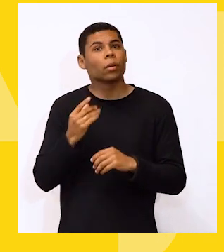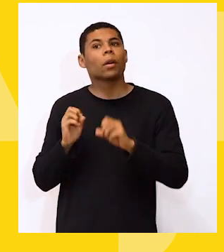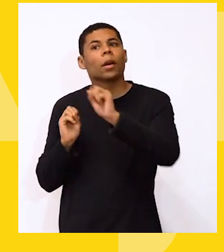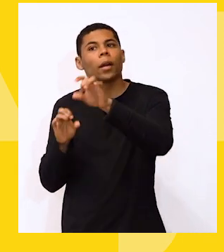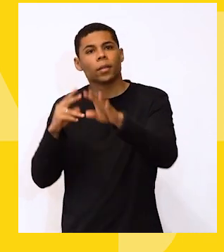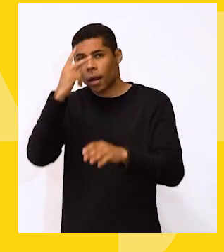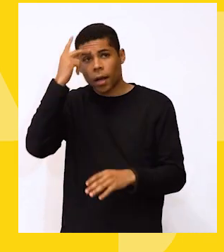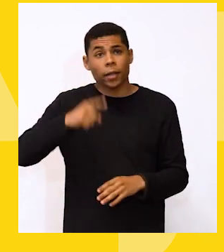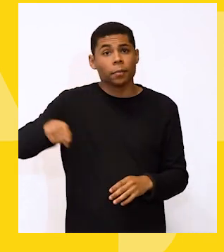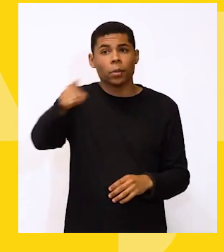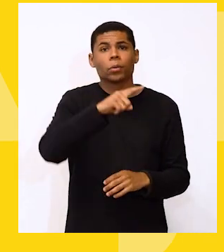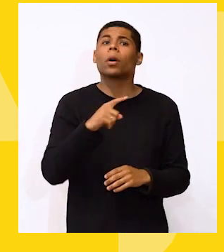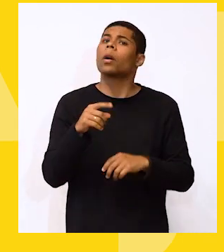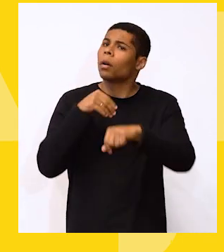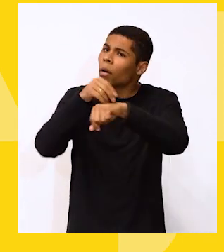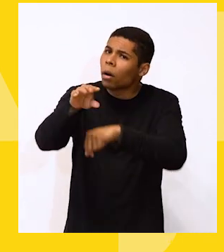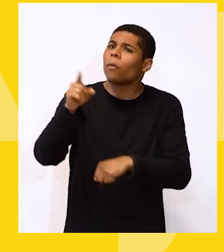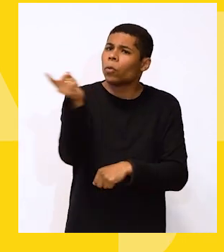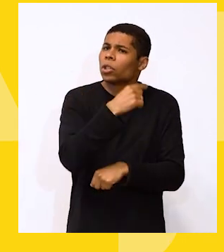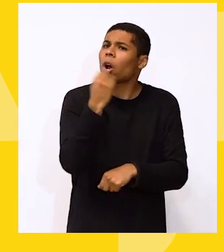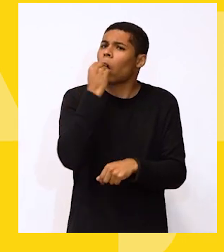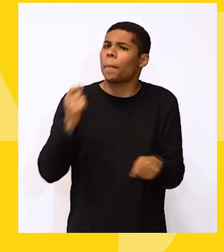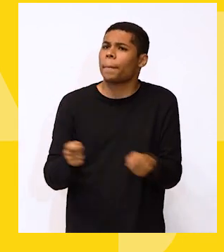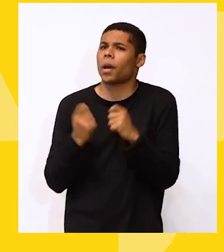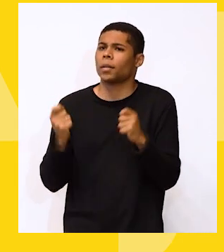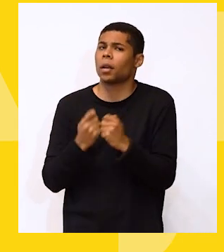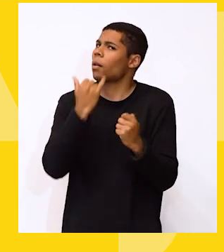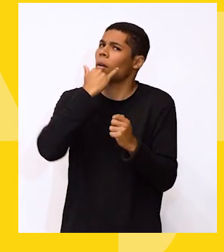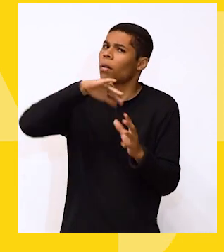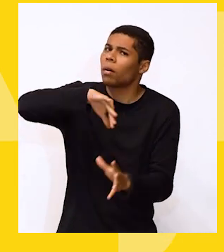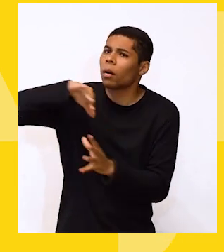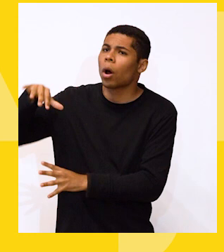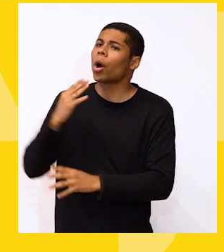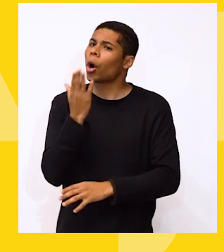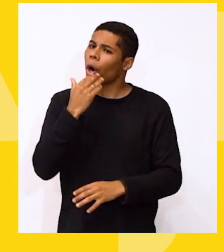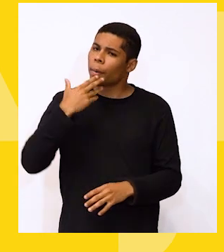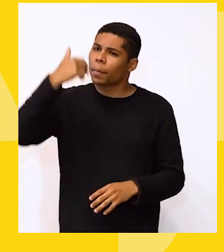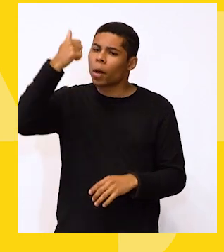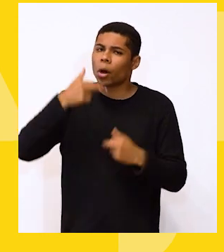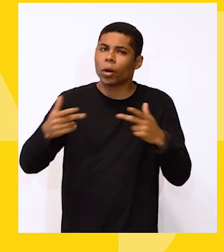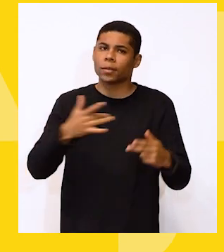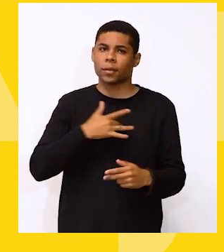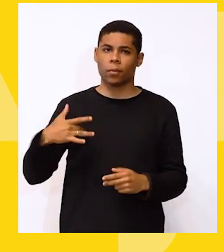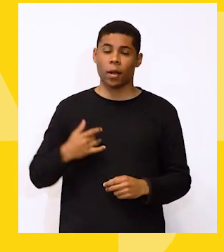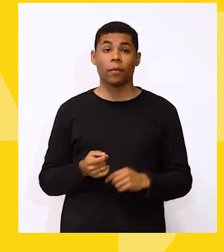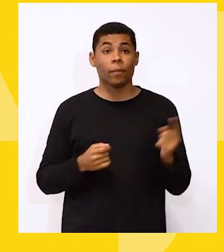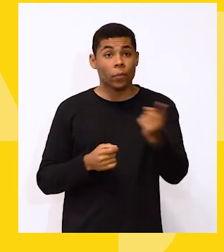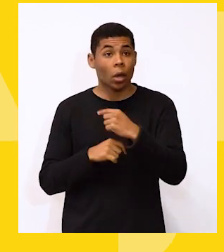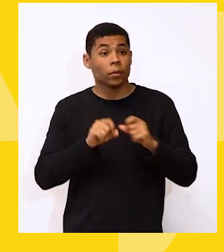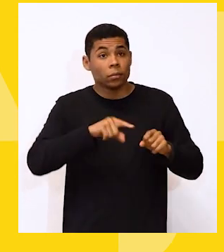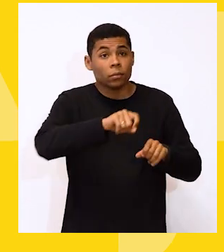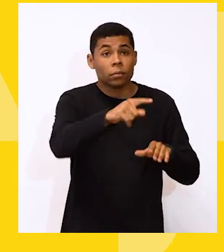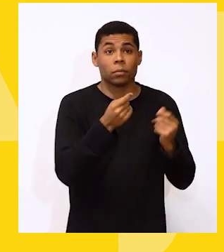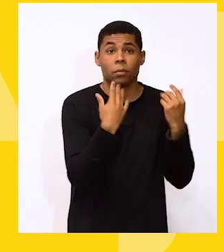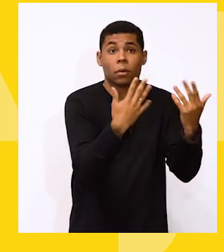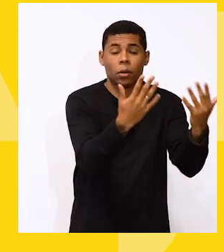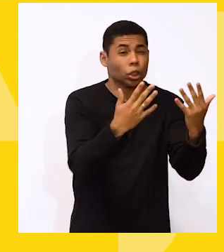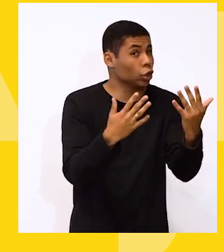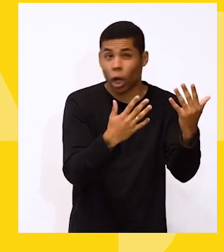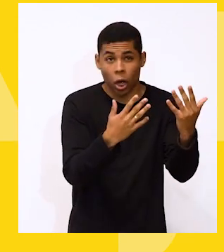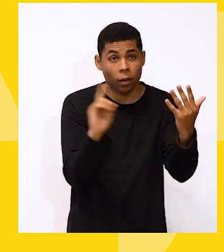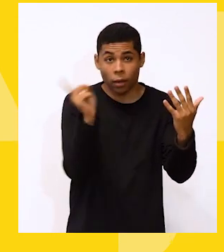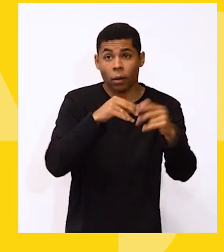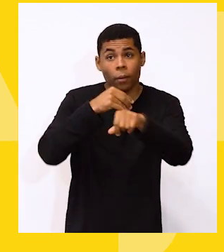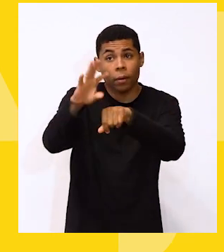as pessoas como é melhor né Isso é uma questão que faz parte também quando se dizem ensina a agrícola não só a produção como consumir alimentos com